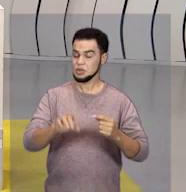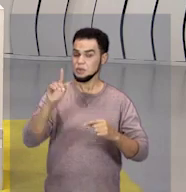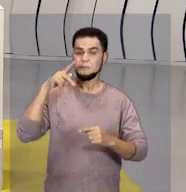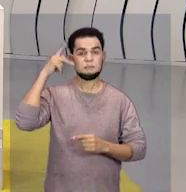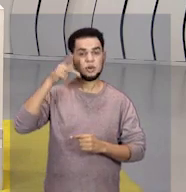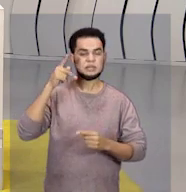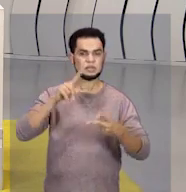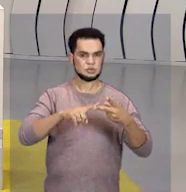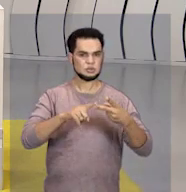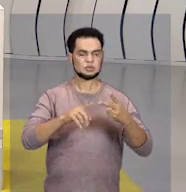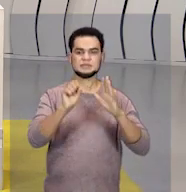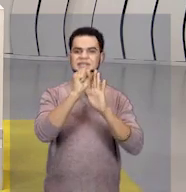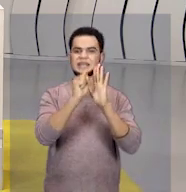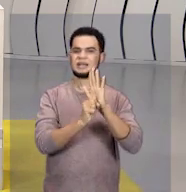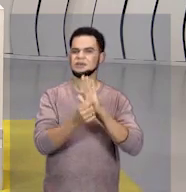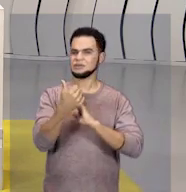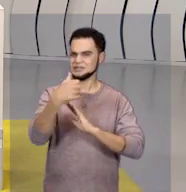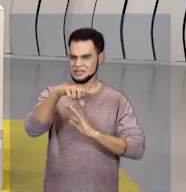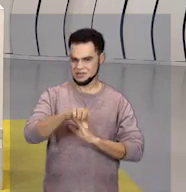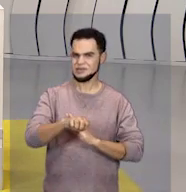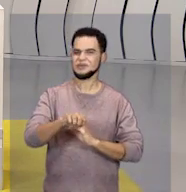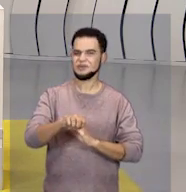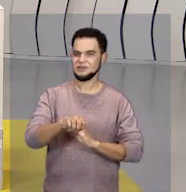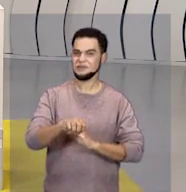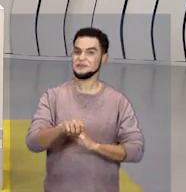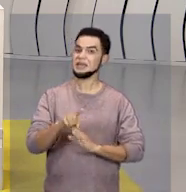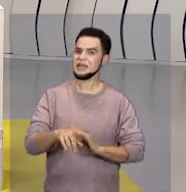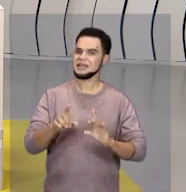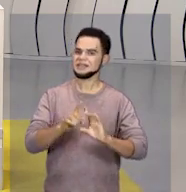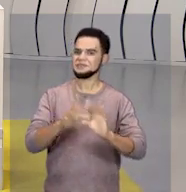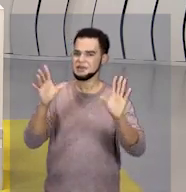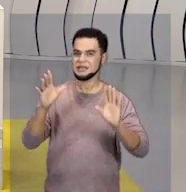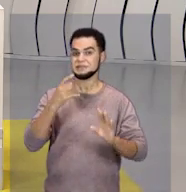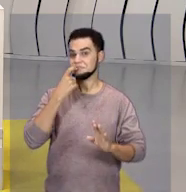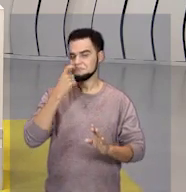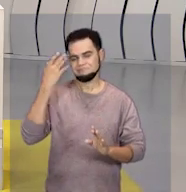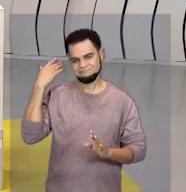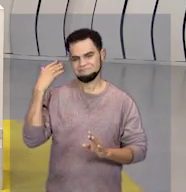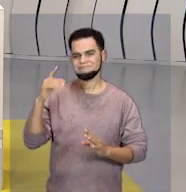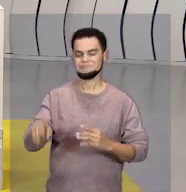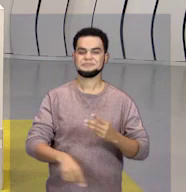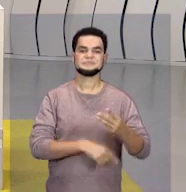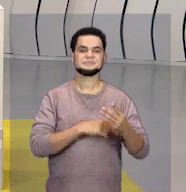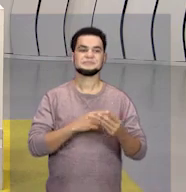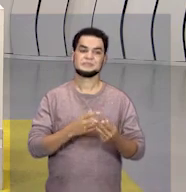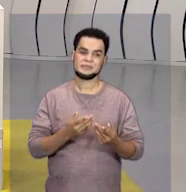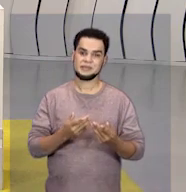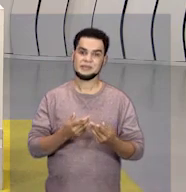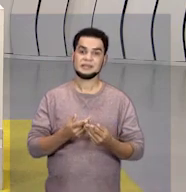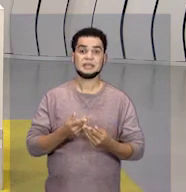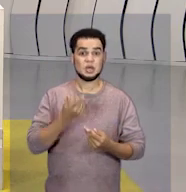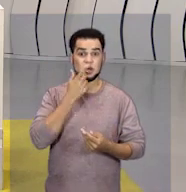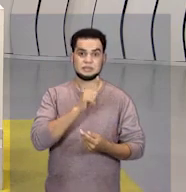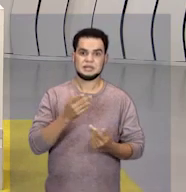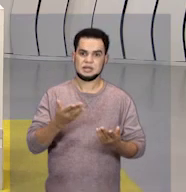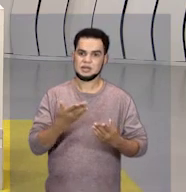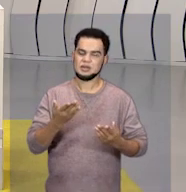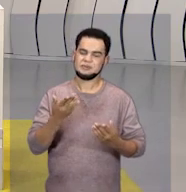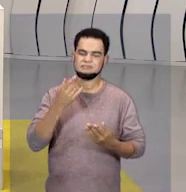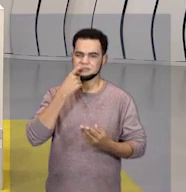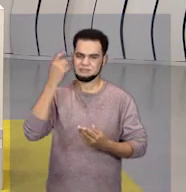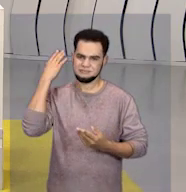XIX, a democracia, né, ela é algo recente. conquistada de maneira recente, e os